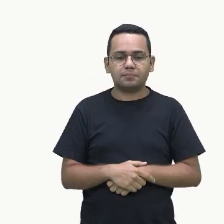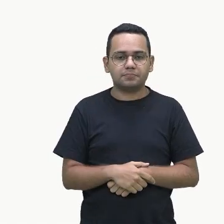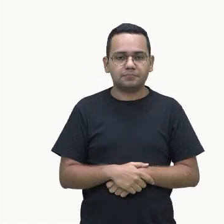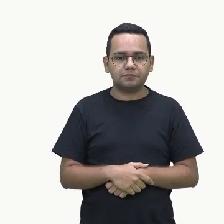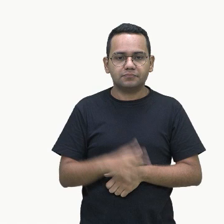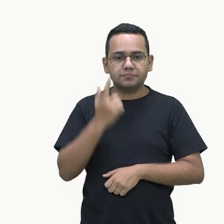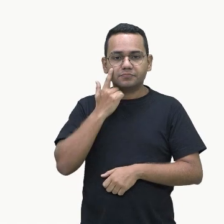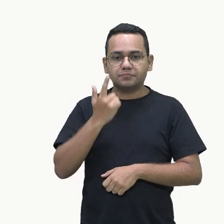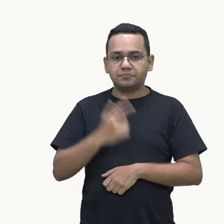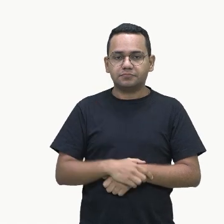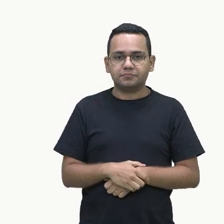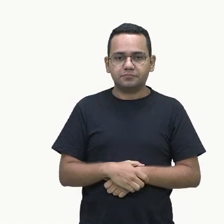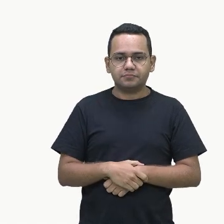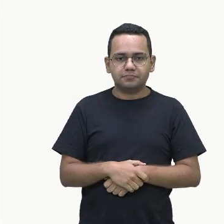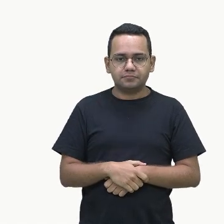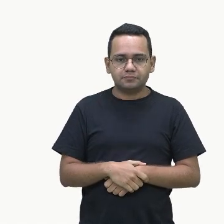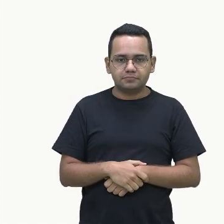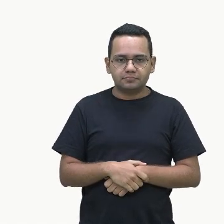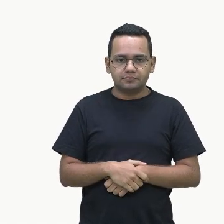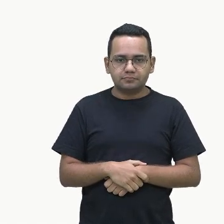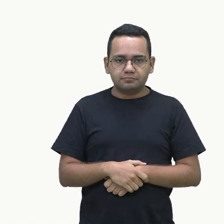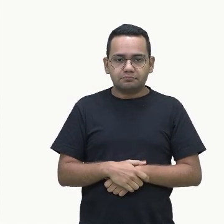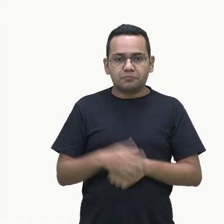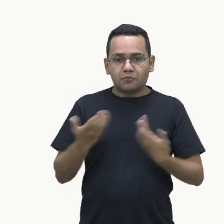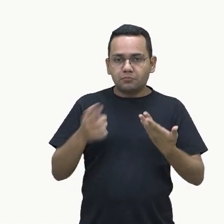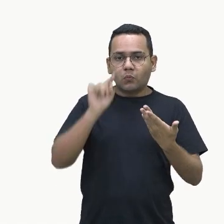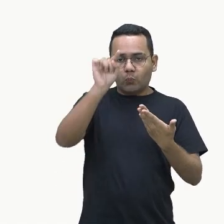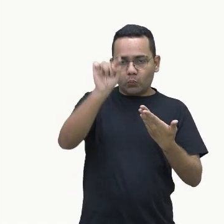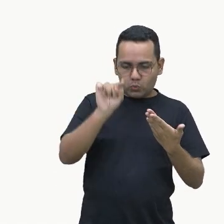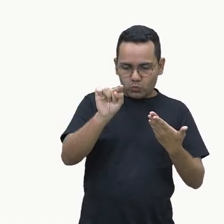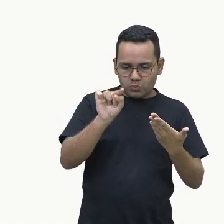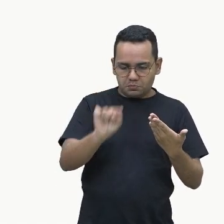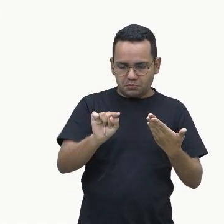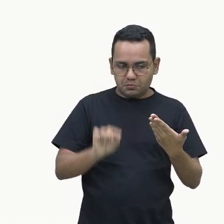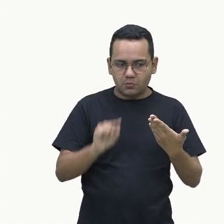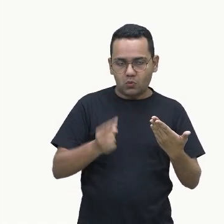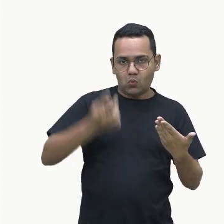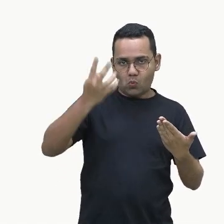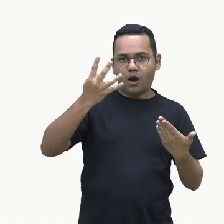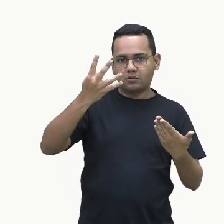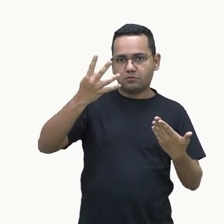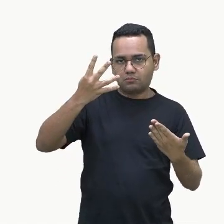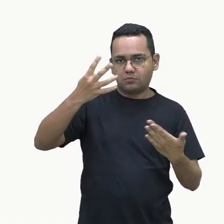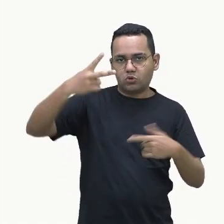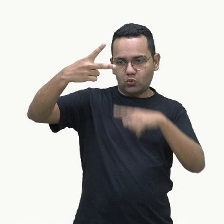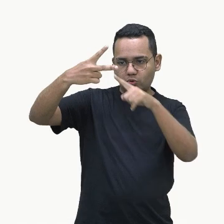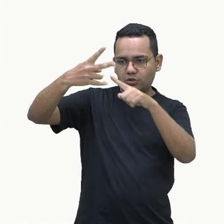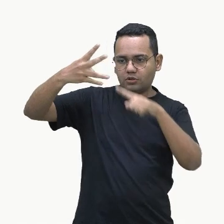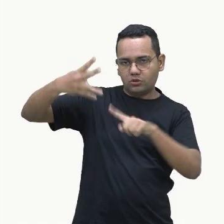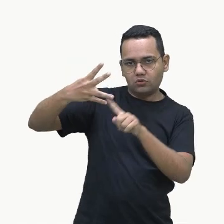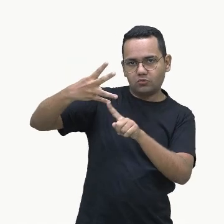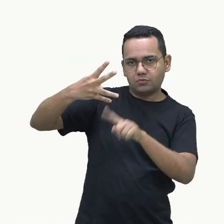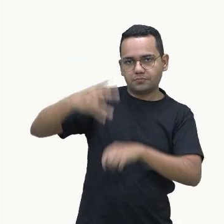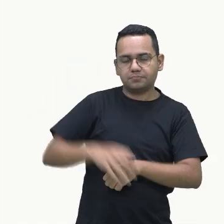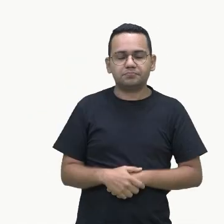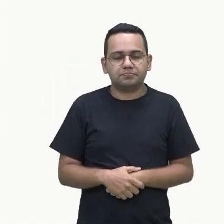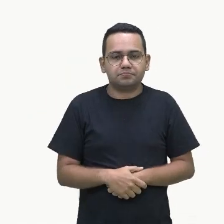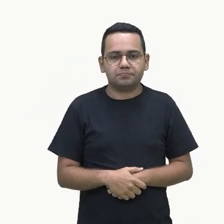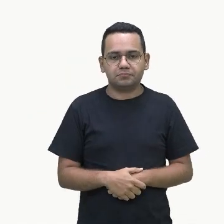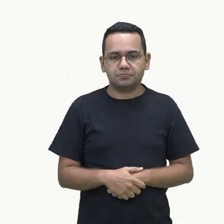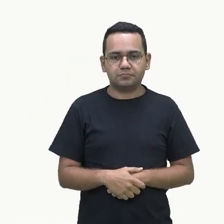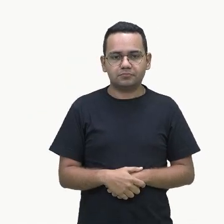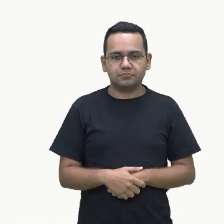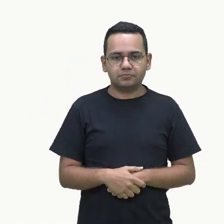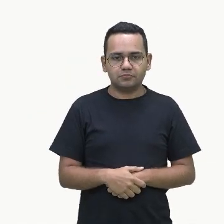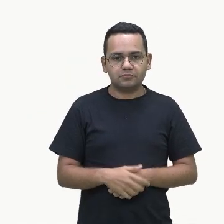ó, aqui no meu cateto, 1, 2, 3, 4. São os meus quadrados rosas. Então, entendeu que aqui, ó,